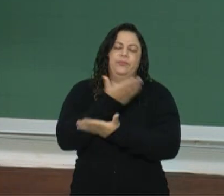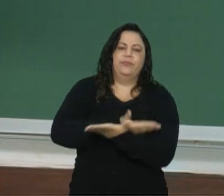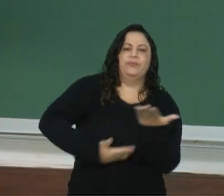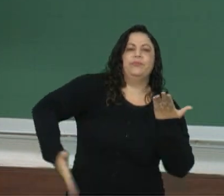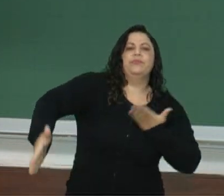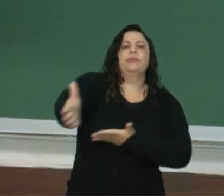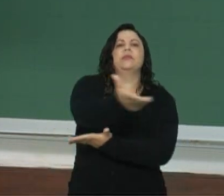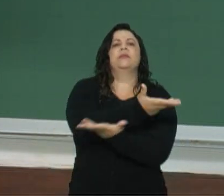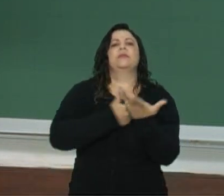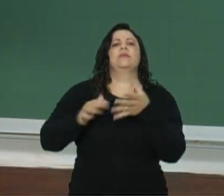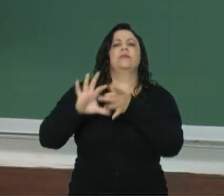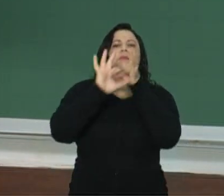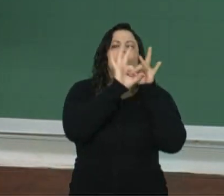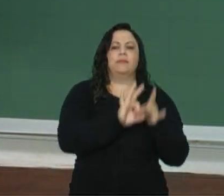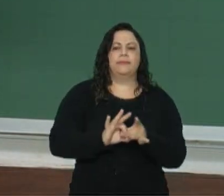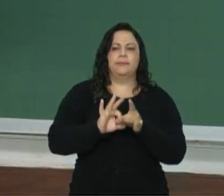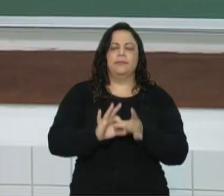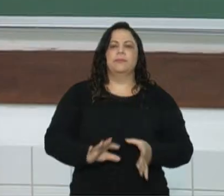Ubuntu.